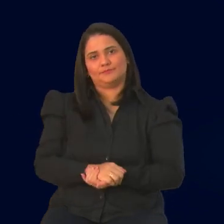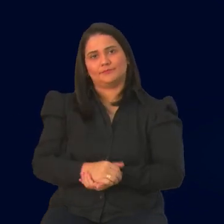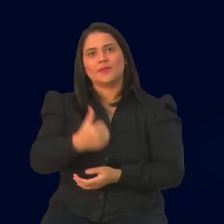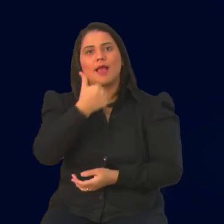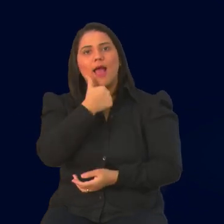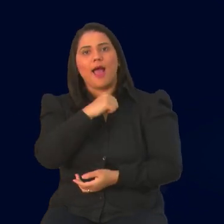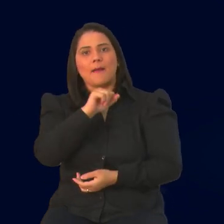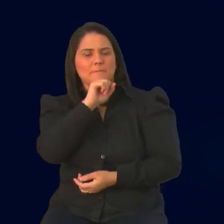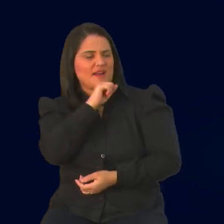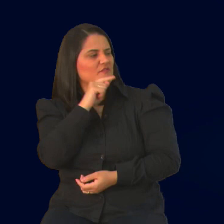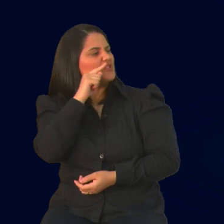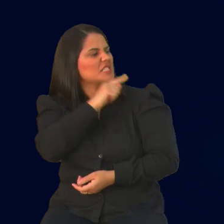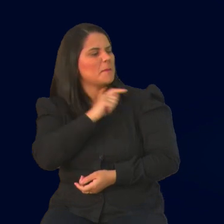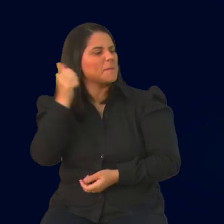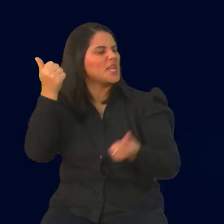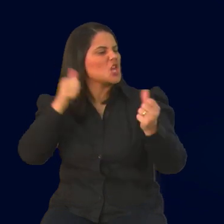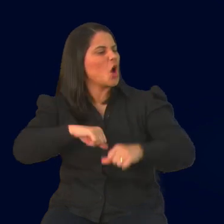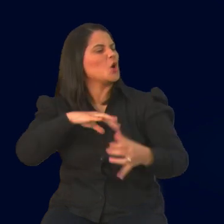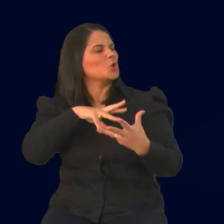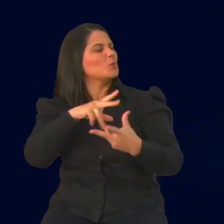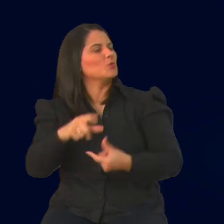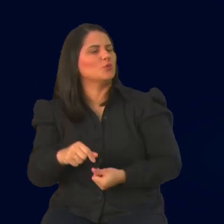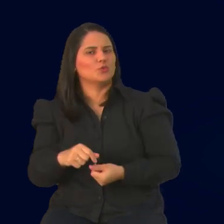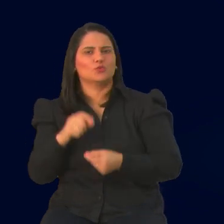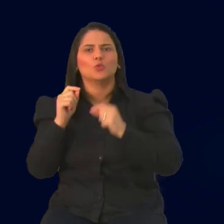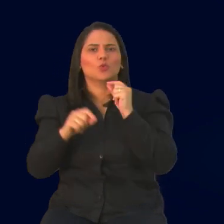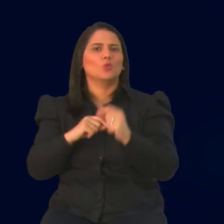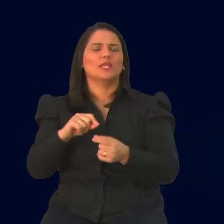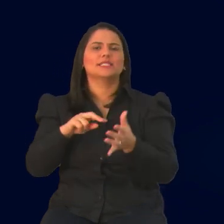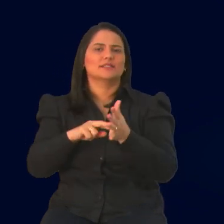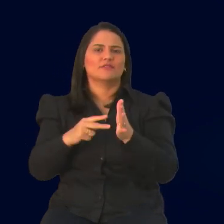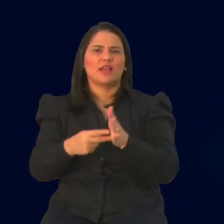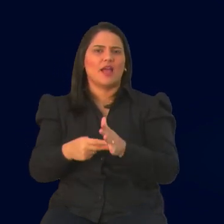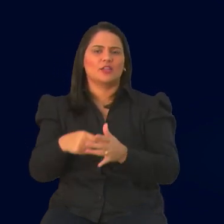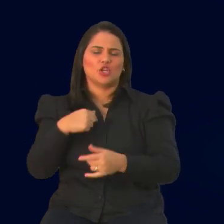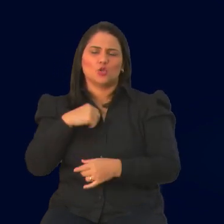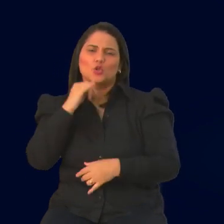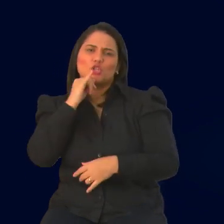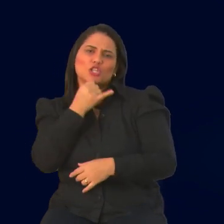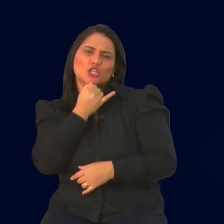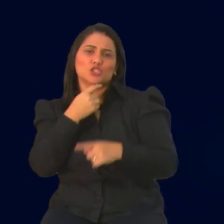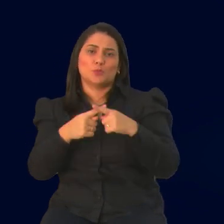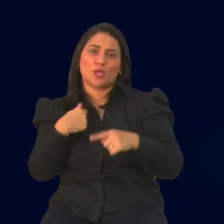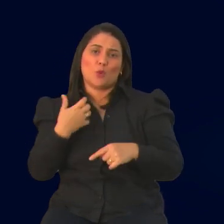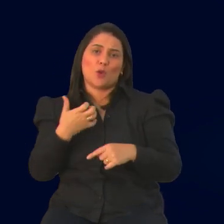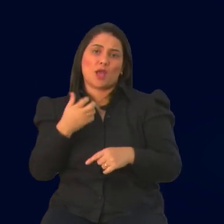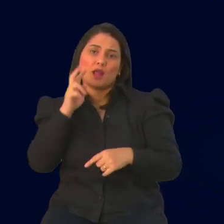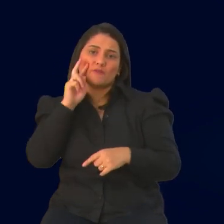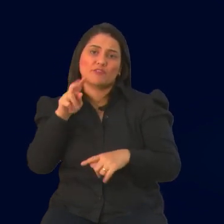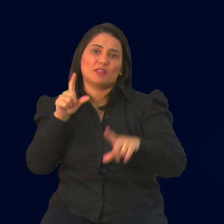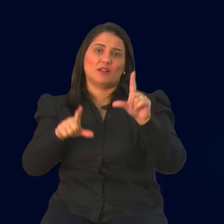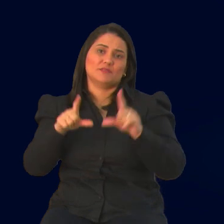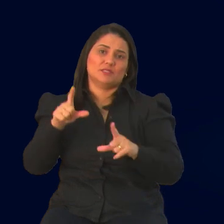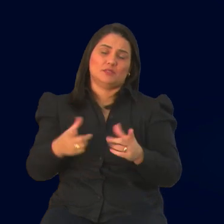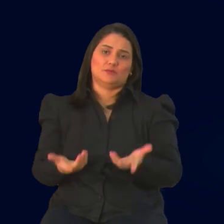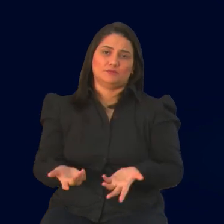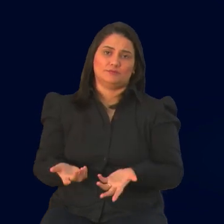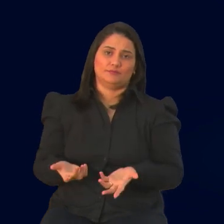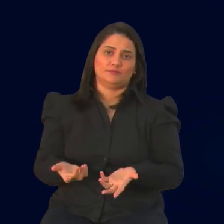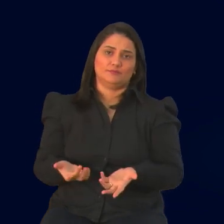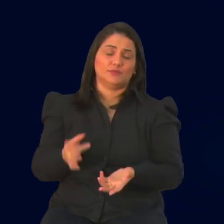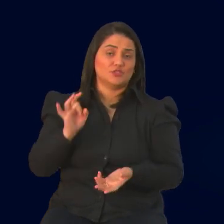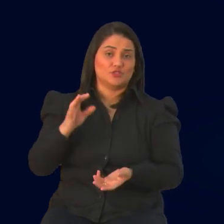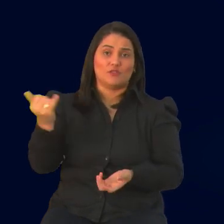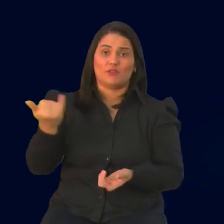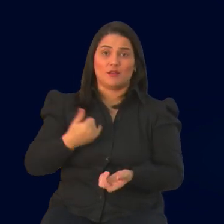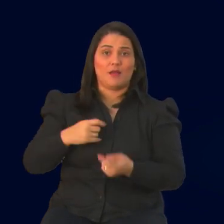mundo, significa, mãe, eu estou muito chateada, estou triste porque eu queria assistir TV. Era só isso que ela queria me dizer, mas